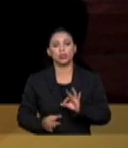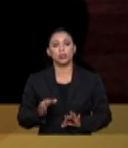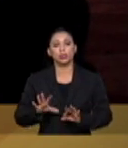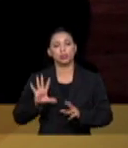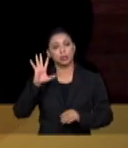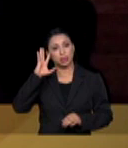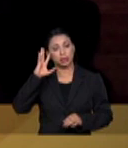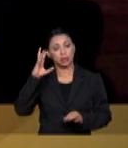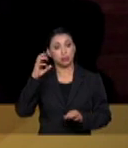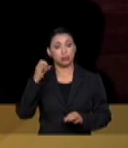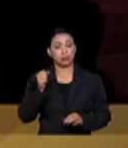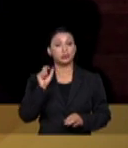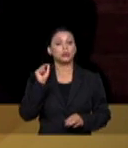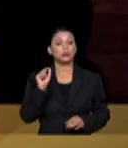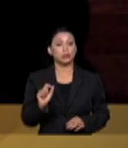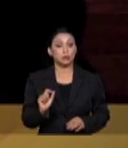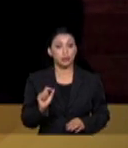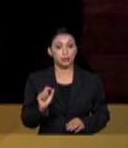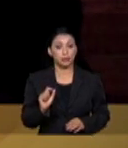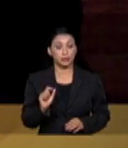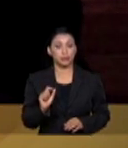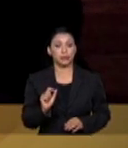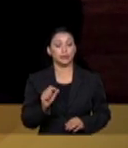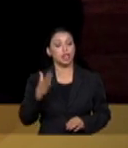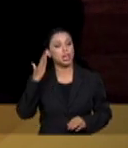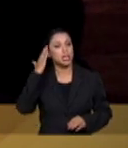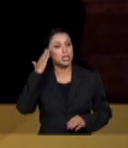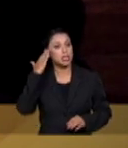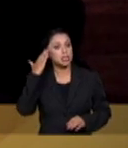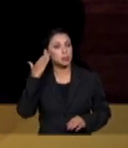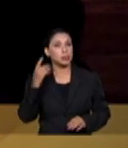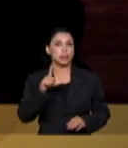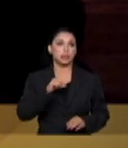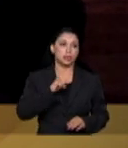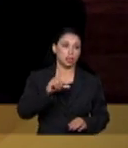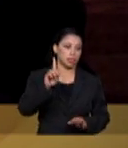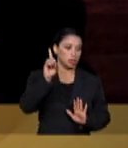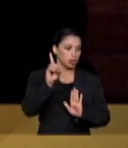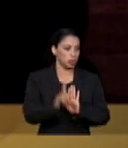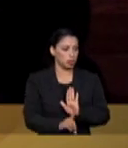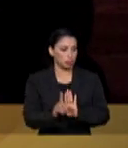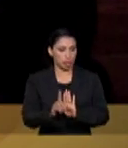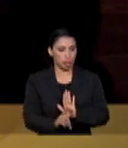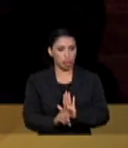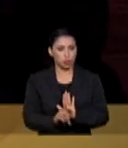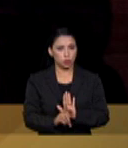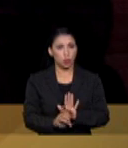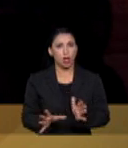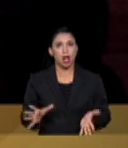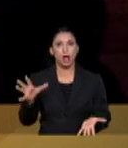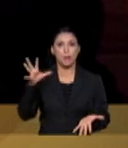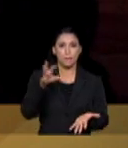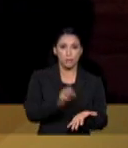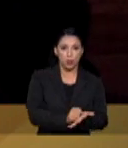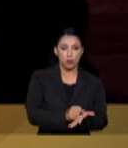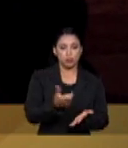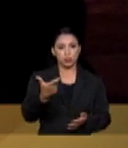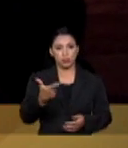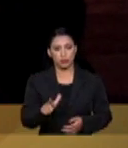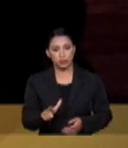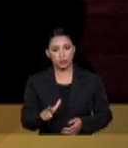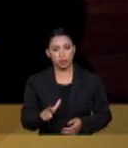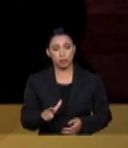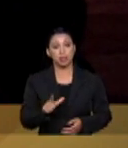demanda concreta com seja a de saber se ao não direito a integração recobrir